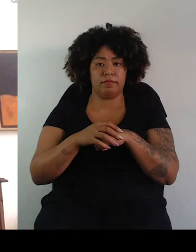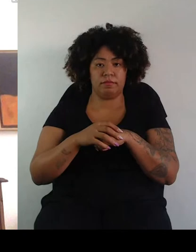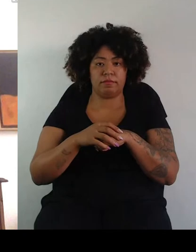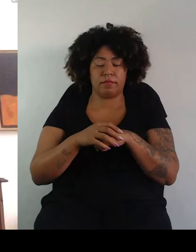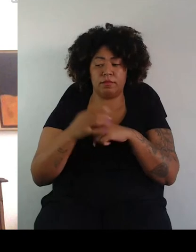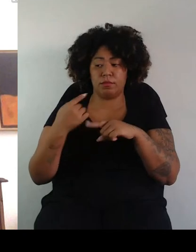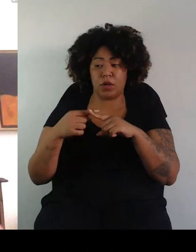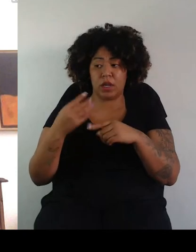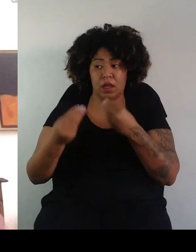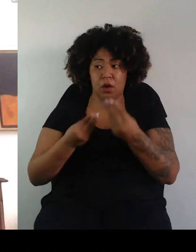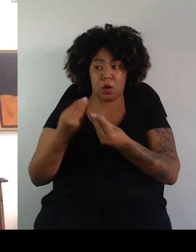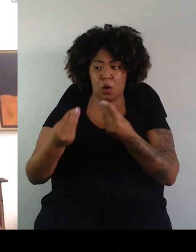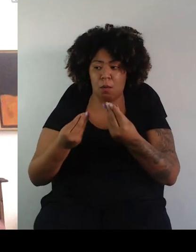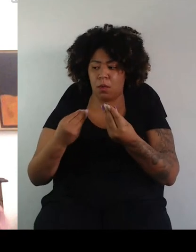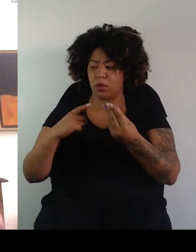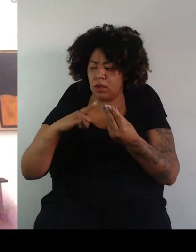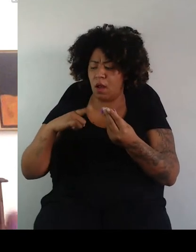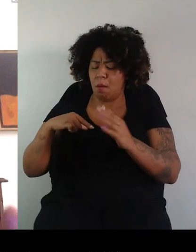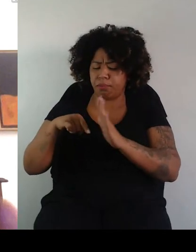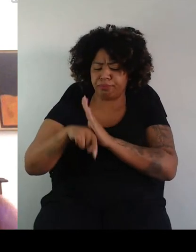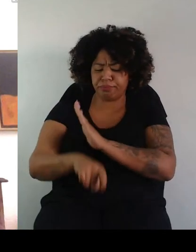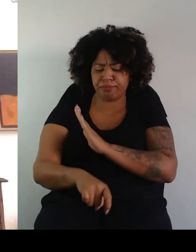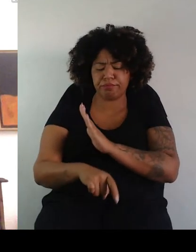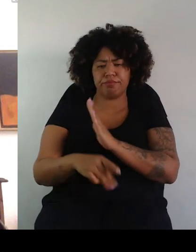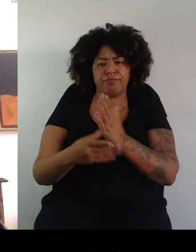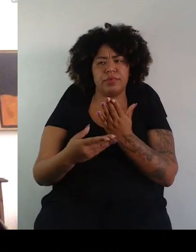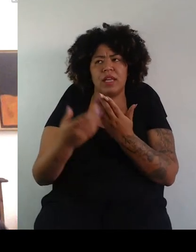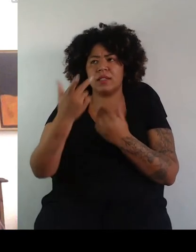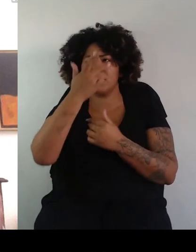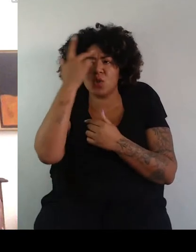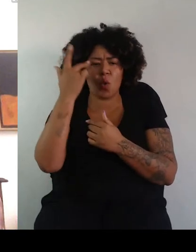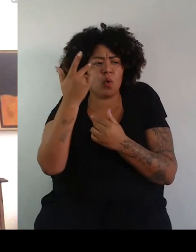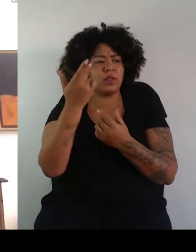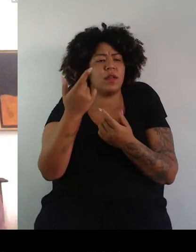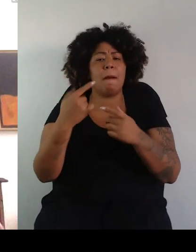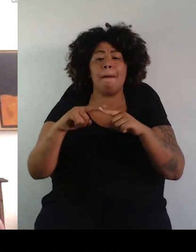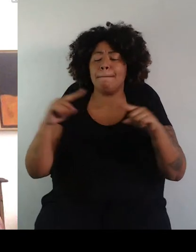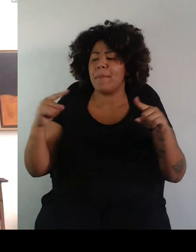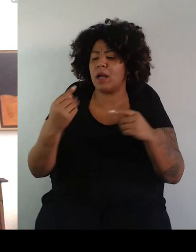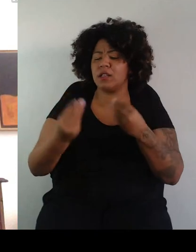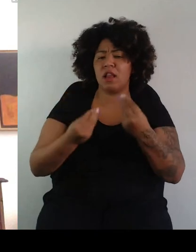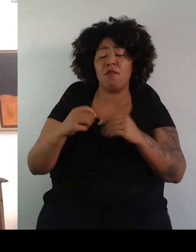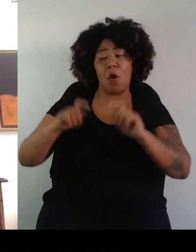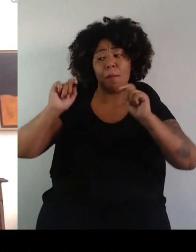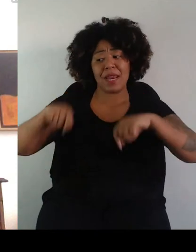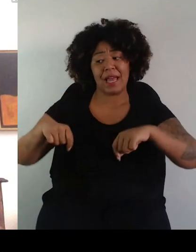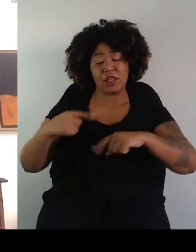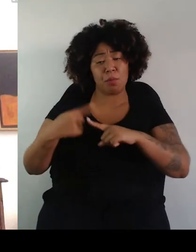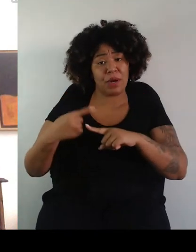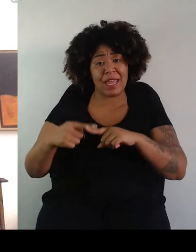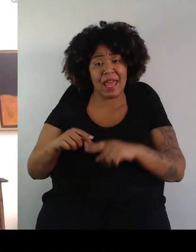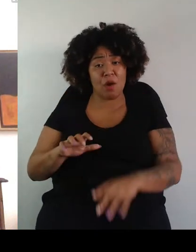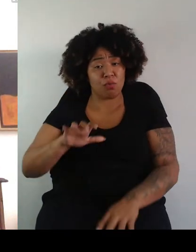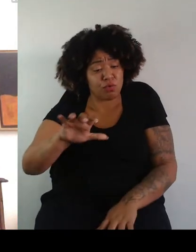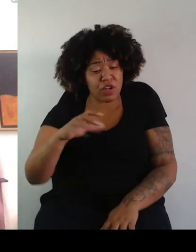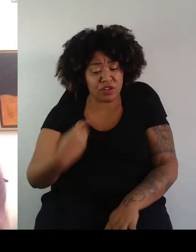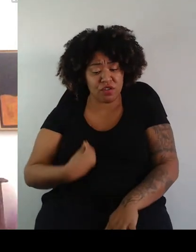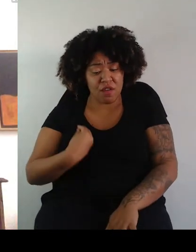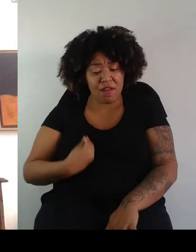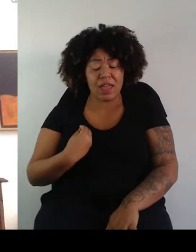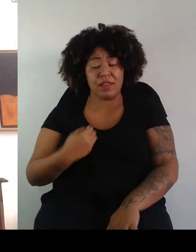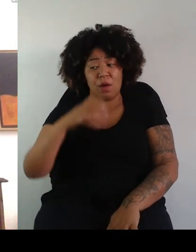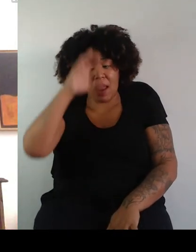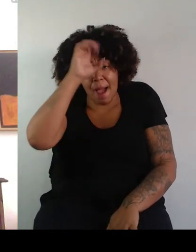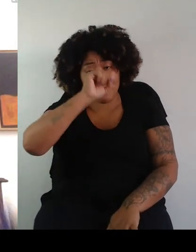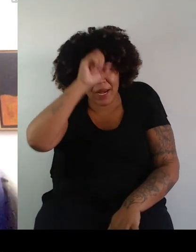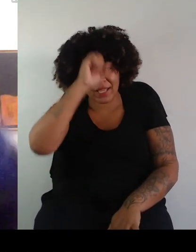da humanidade Acho que ele foi talvez obrigado a isso era a única maneira que ele podia viver então ele aprendeu muito nesse processo